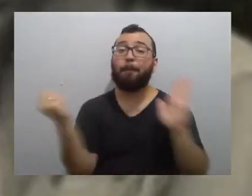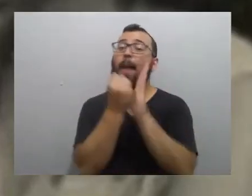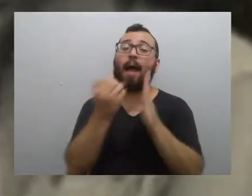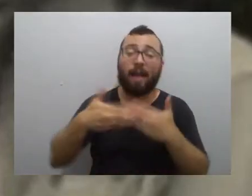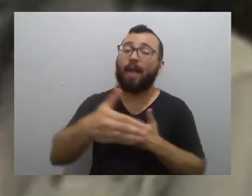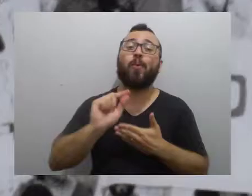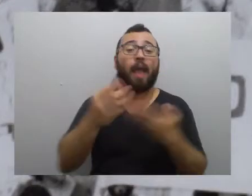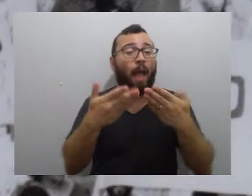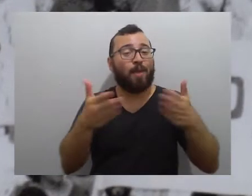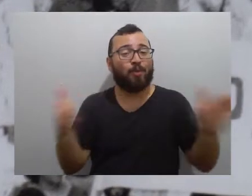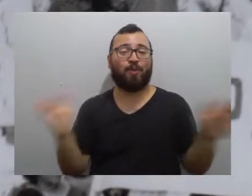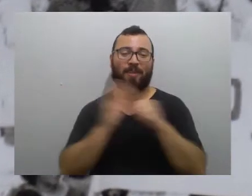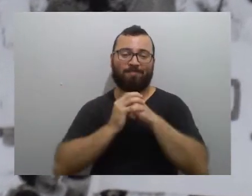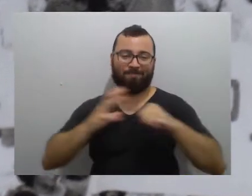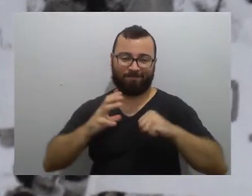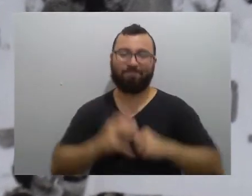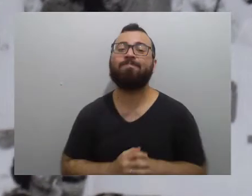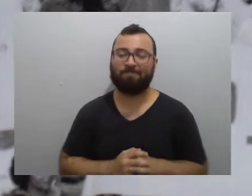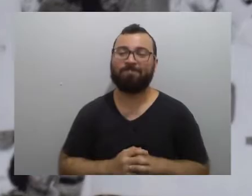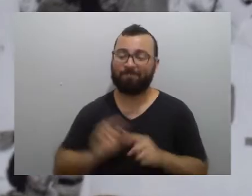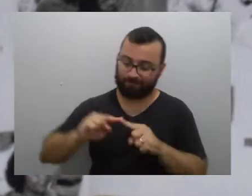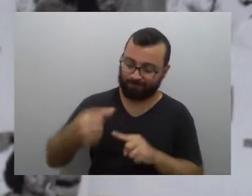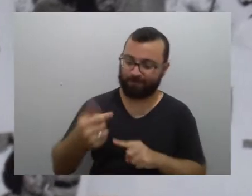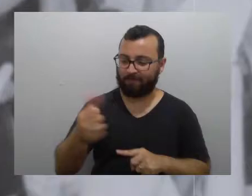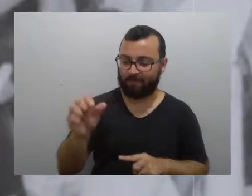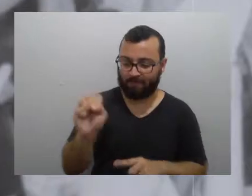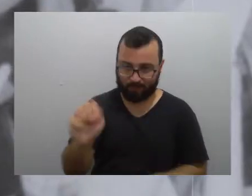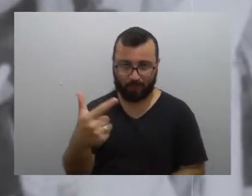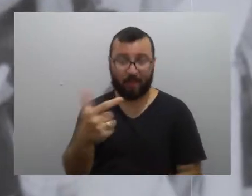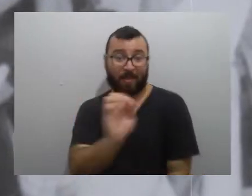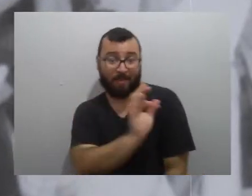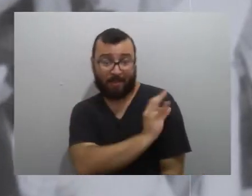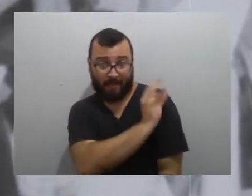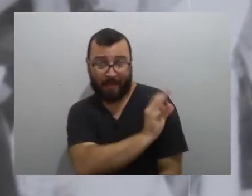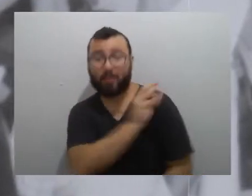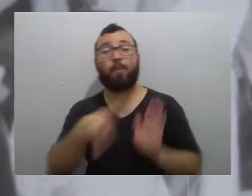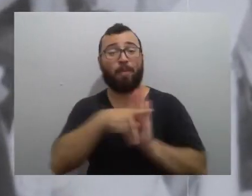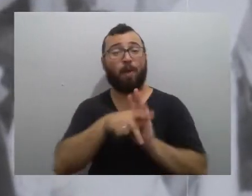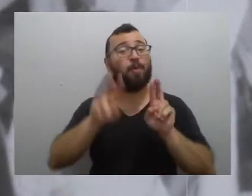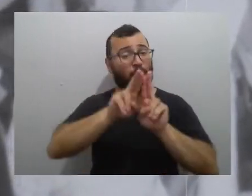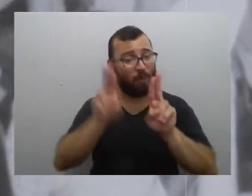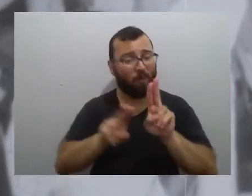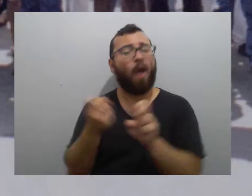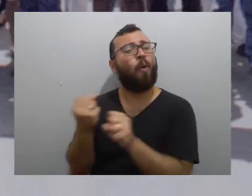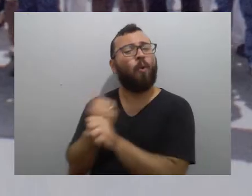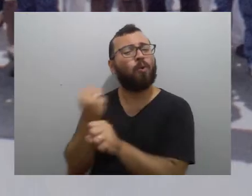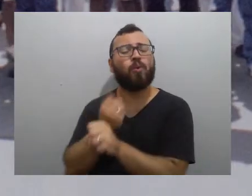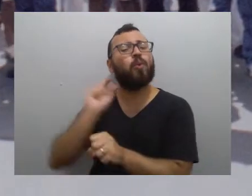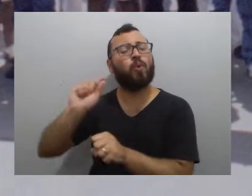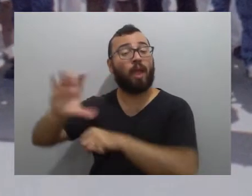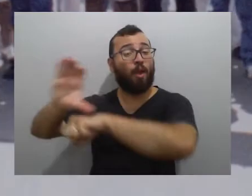UFRJ construíram o Conselho Independente, que seria o primeiro passo para a criação, em 1993,